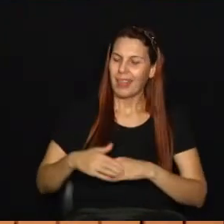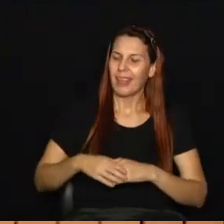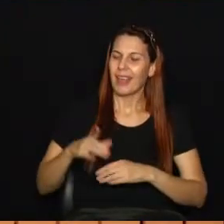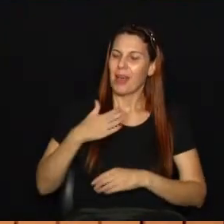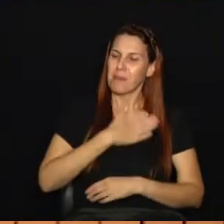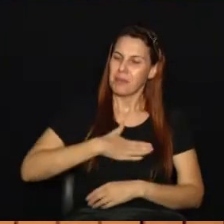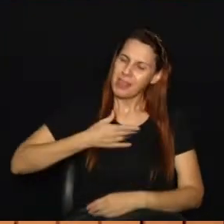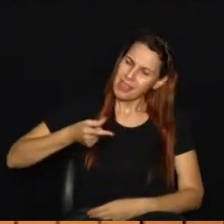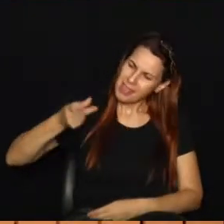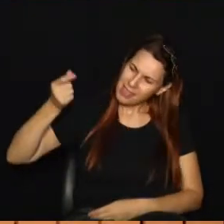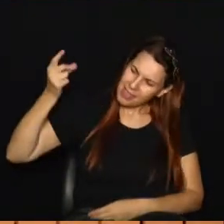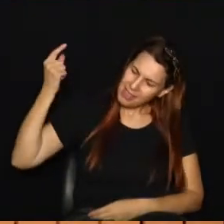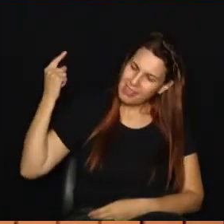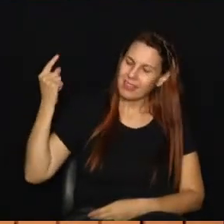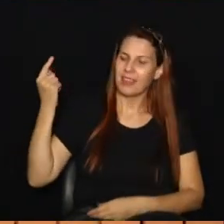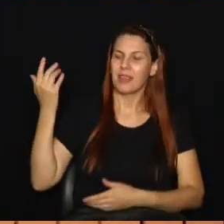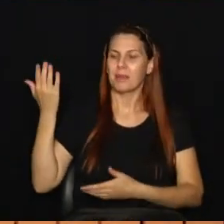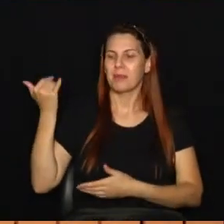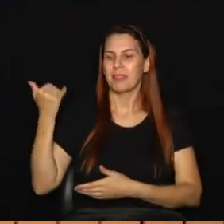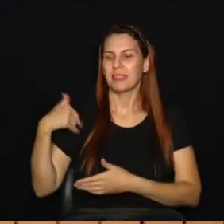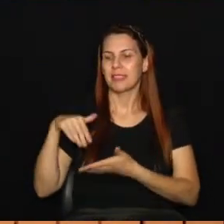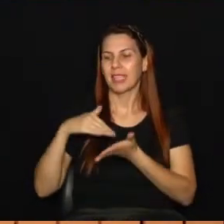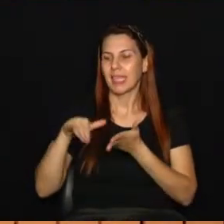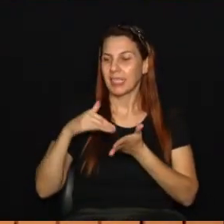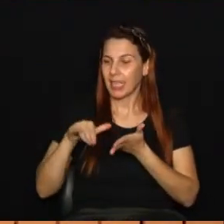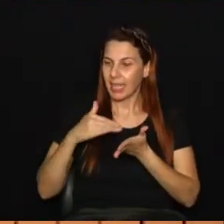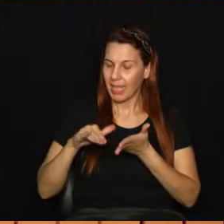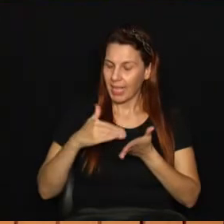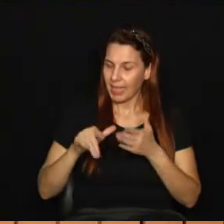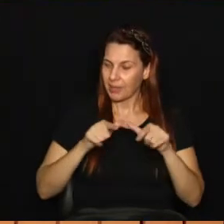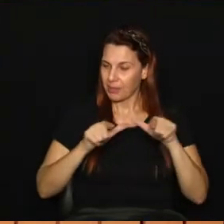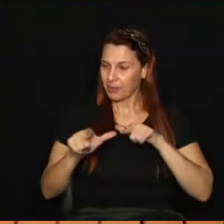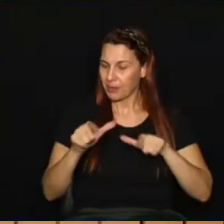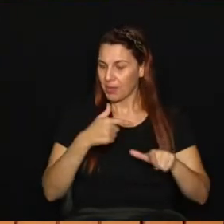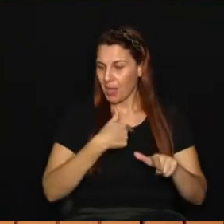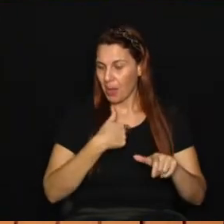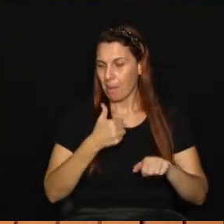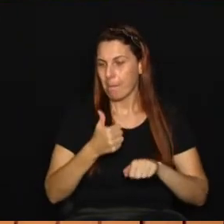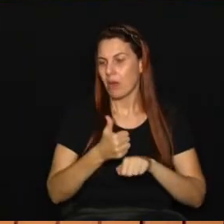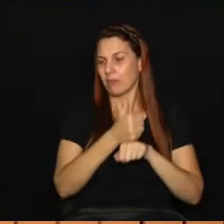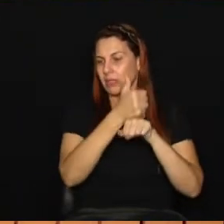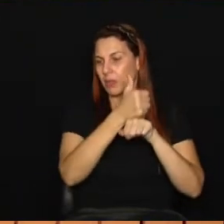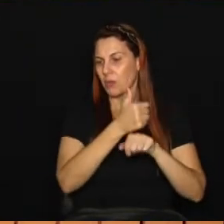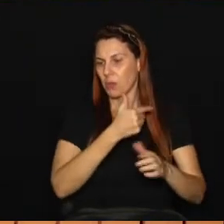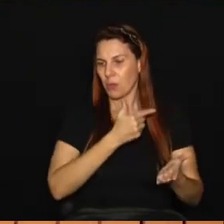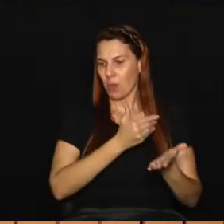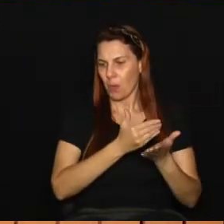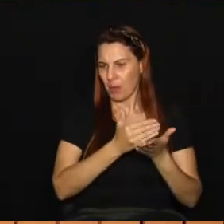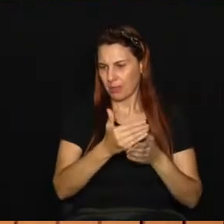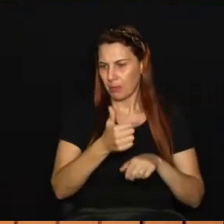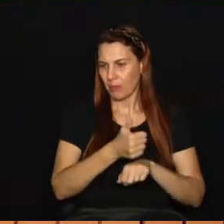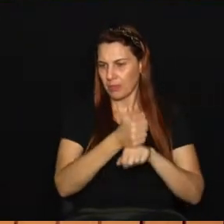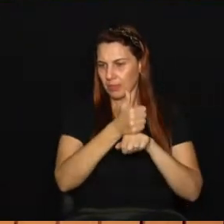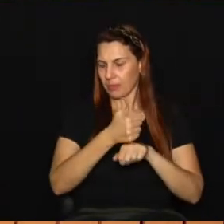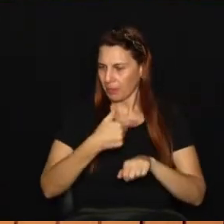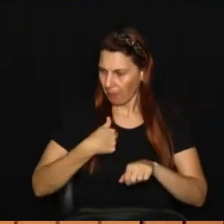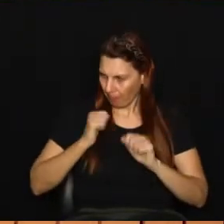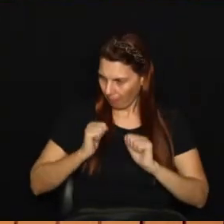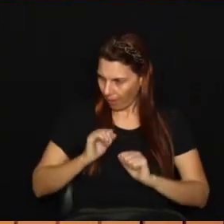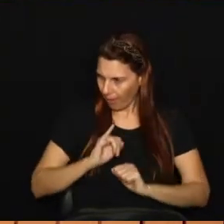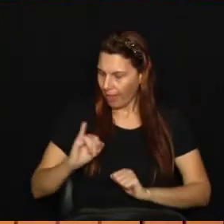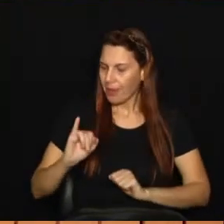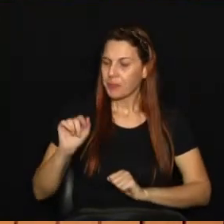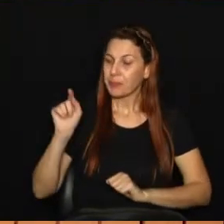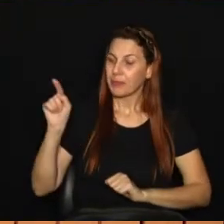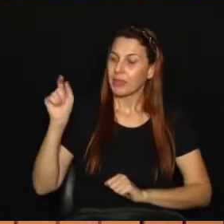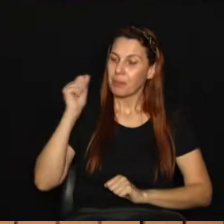foi secretária. Eu, logo no começo da profissão, se me permite, a mãe dela foi